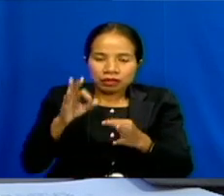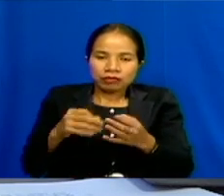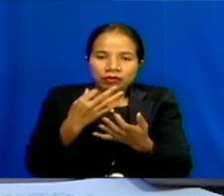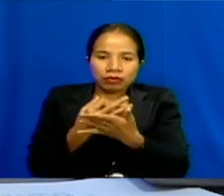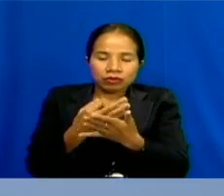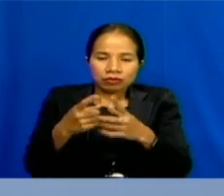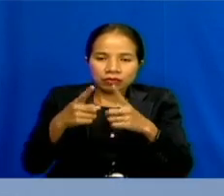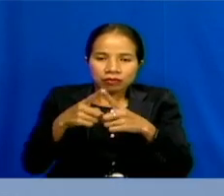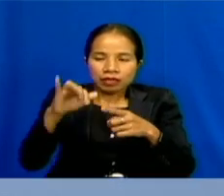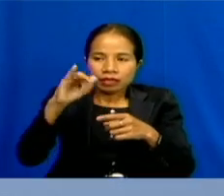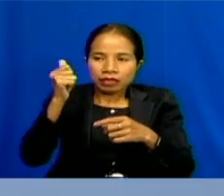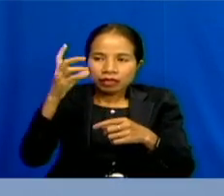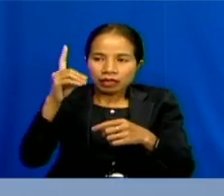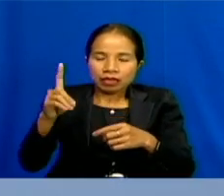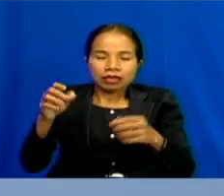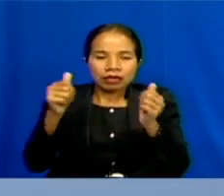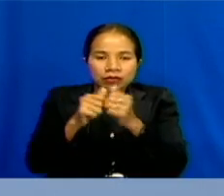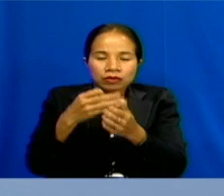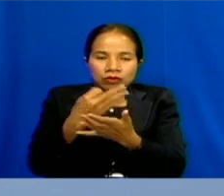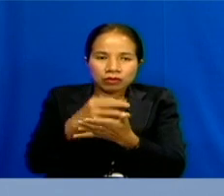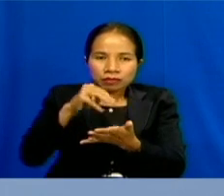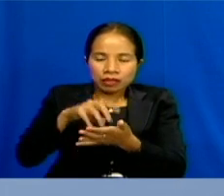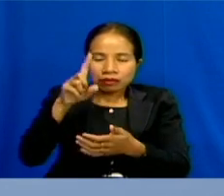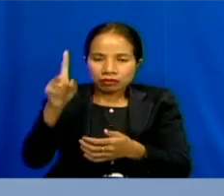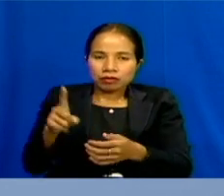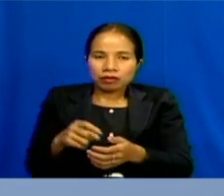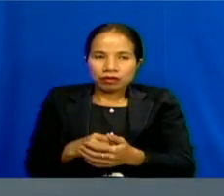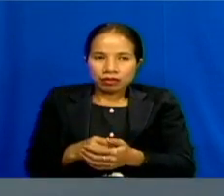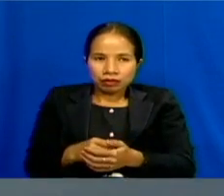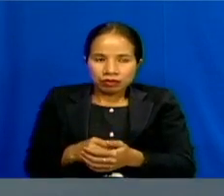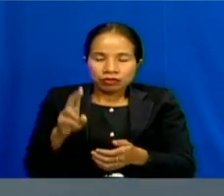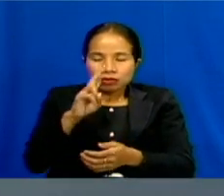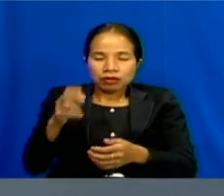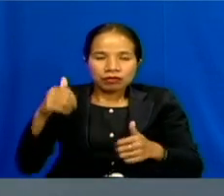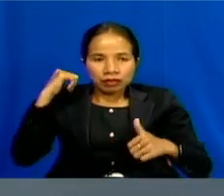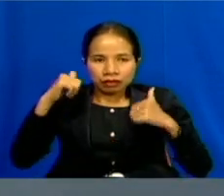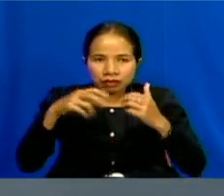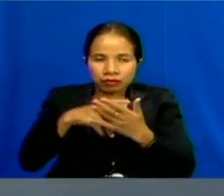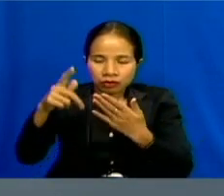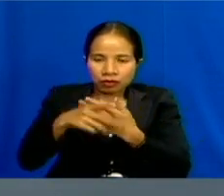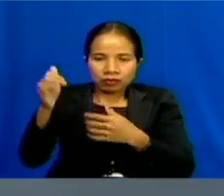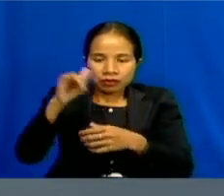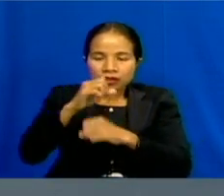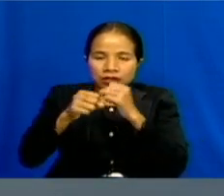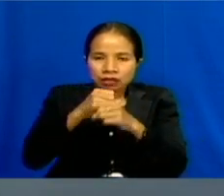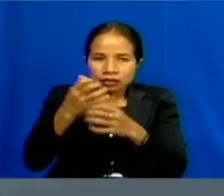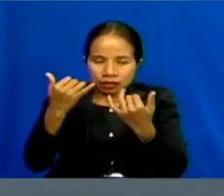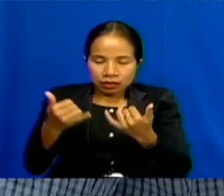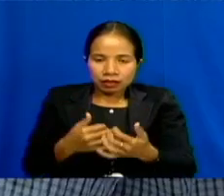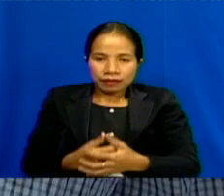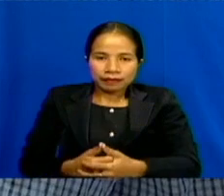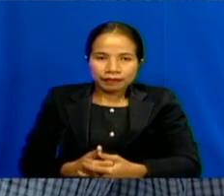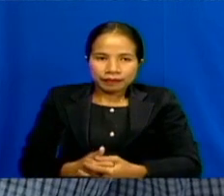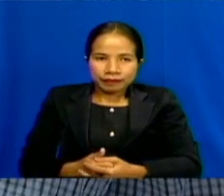orsamento baia de tinang leha mutuk dolar americano milang ida racing ho de zukuta batividade no programa sira iha tinang ne. Amaro